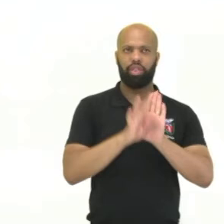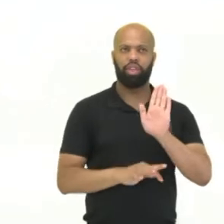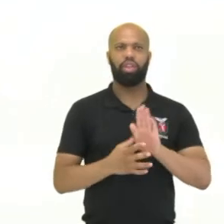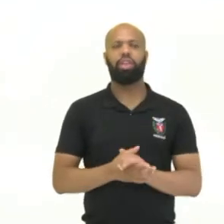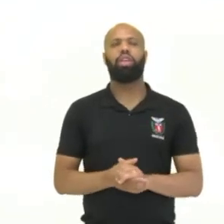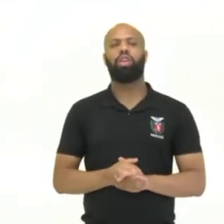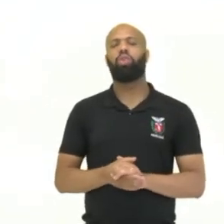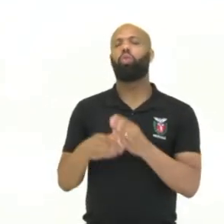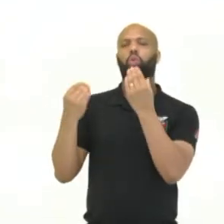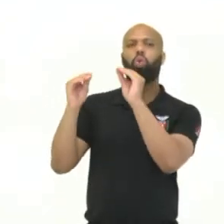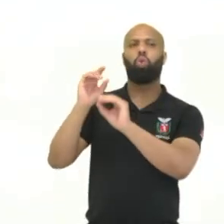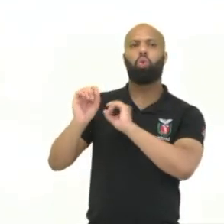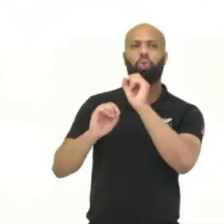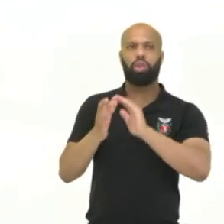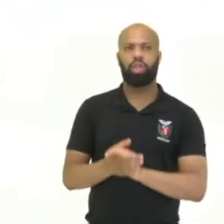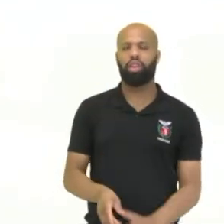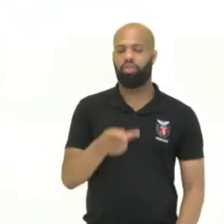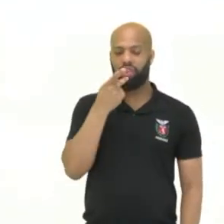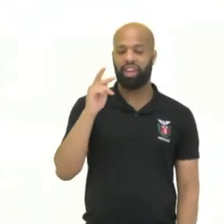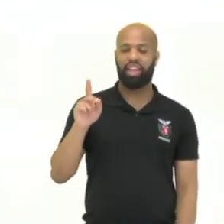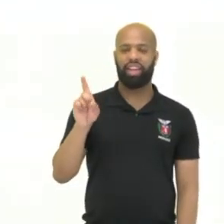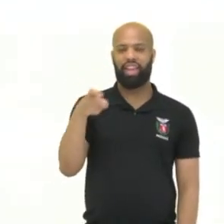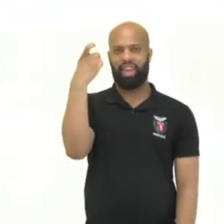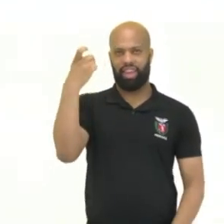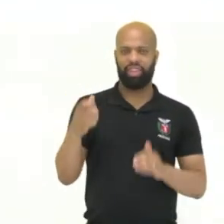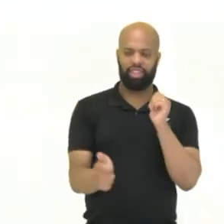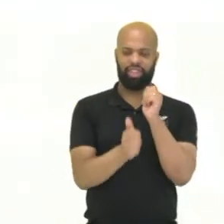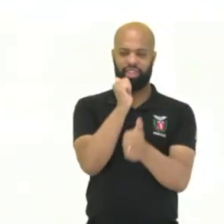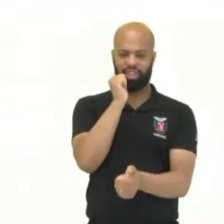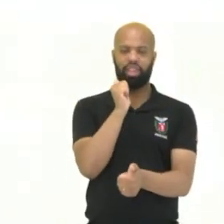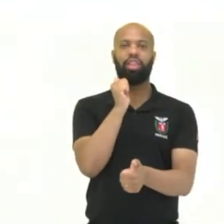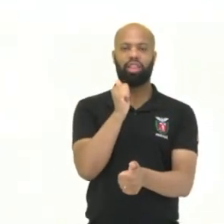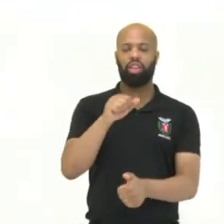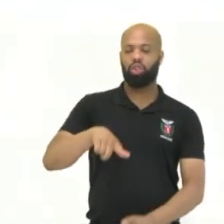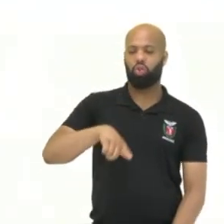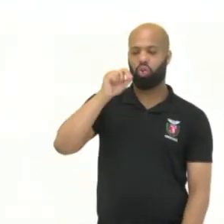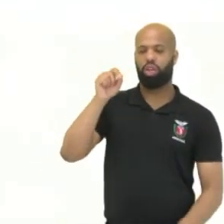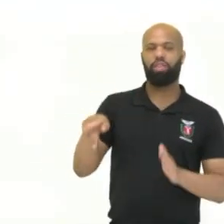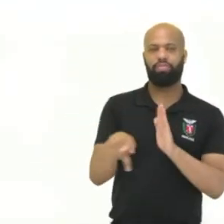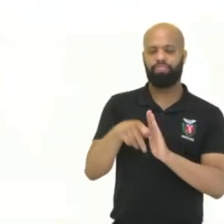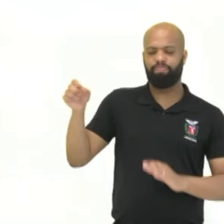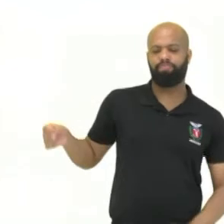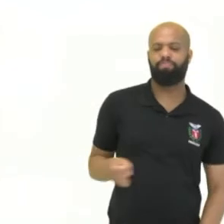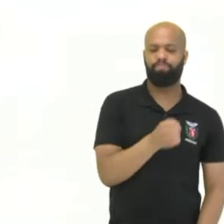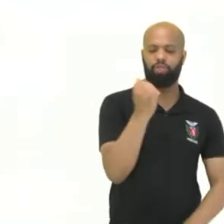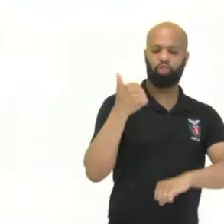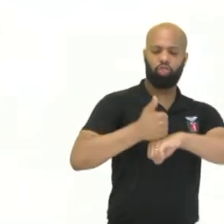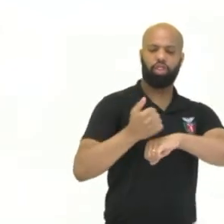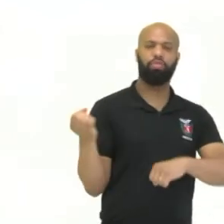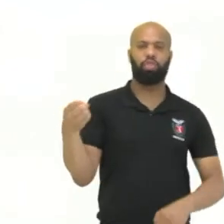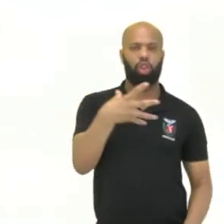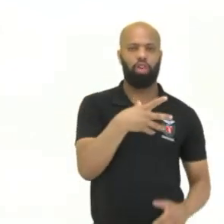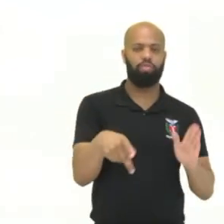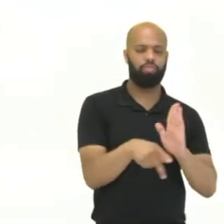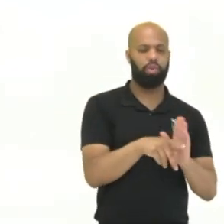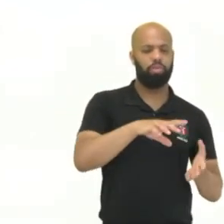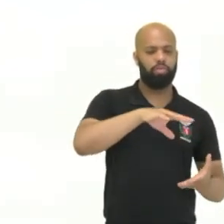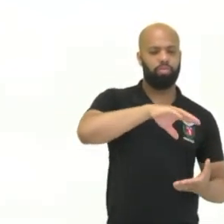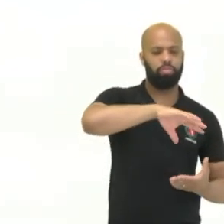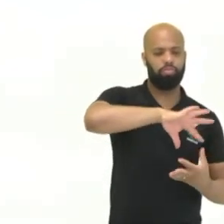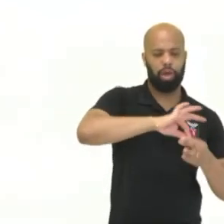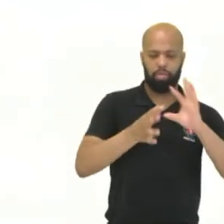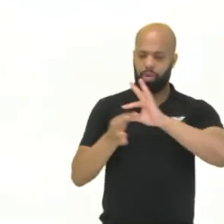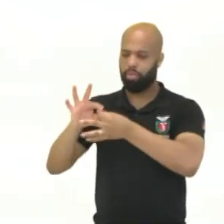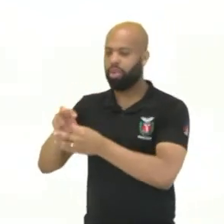ela coloca aqui, ex-atleta olímpica Hashimoto é escolhida como nova chefe da Olimpíada. Ela substituirá